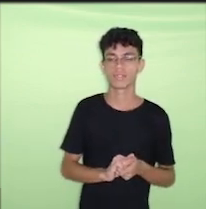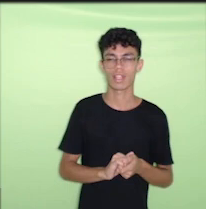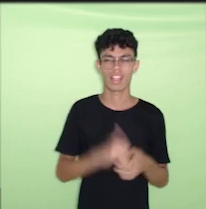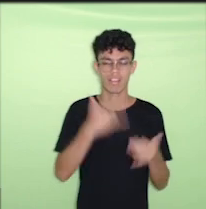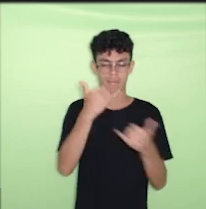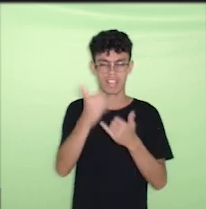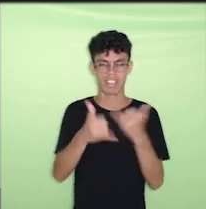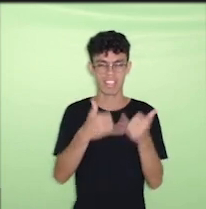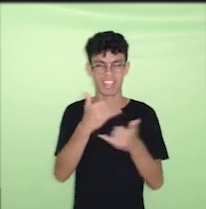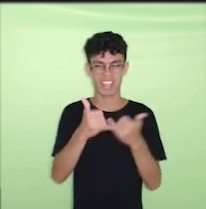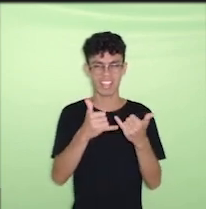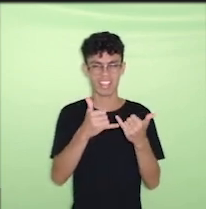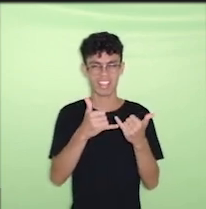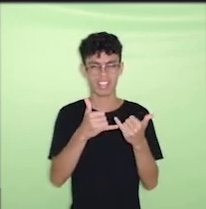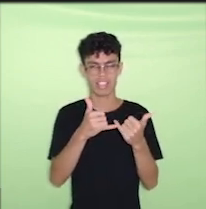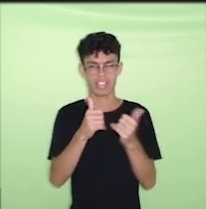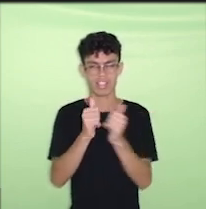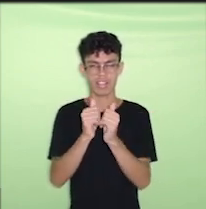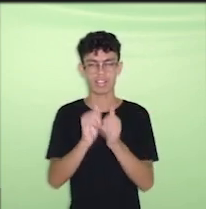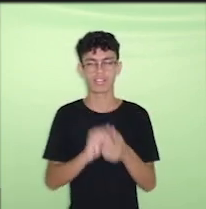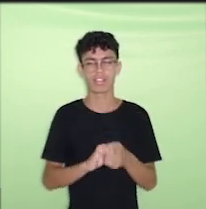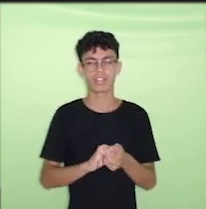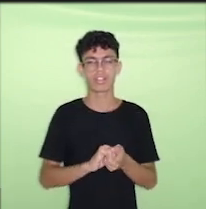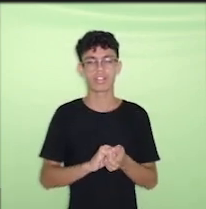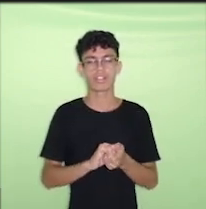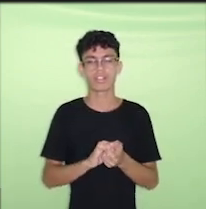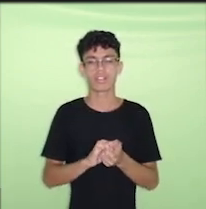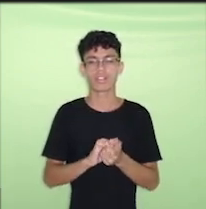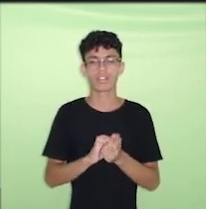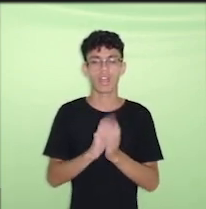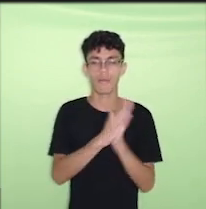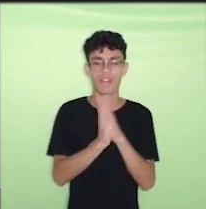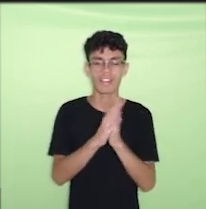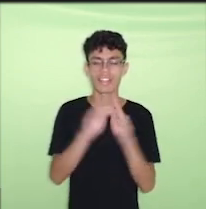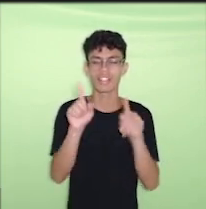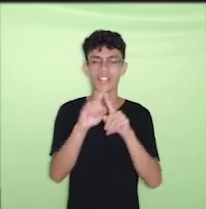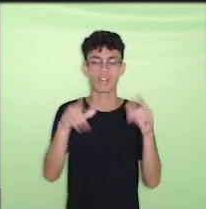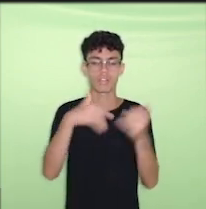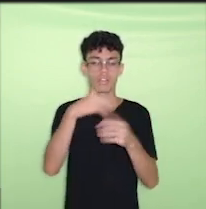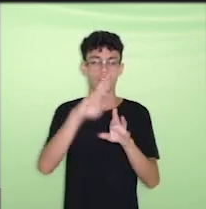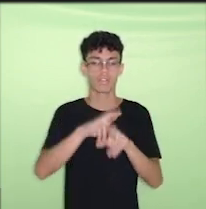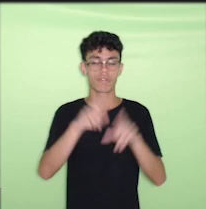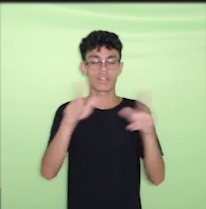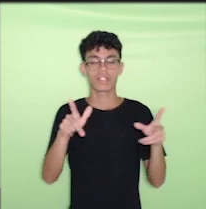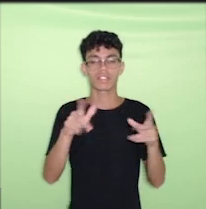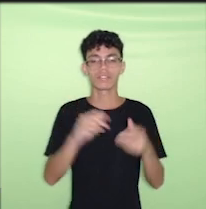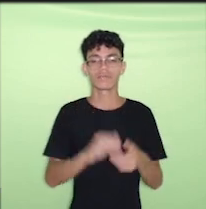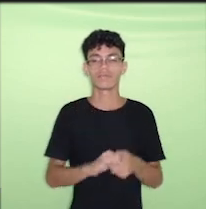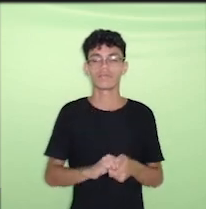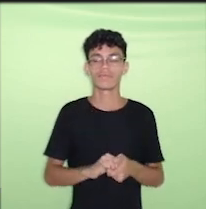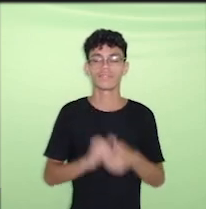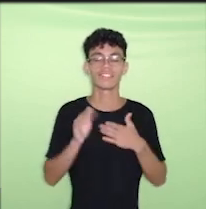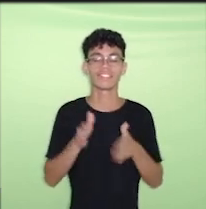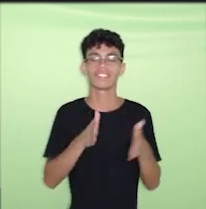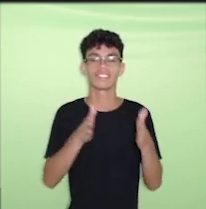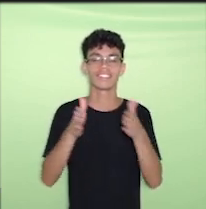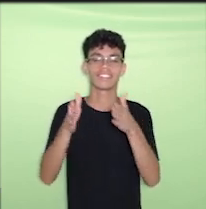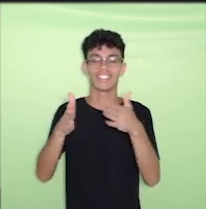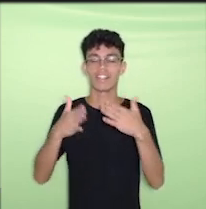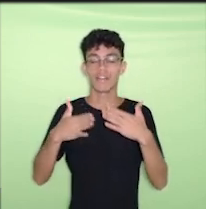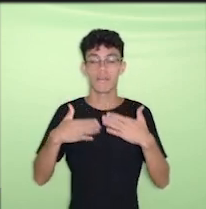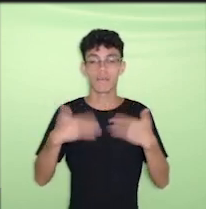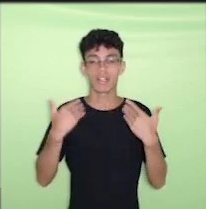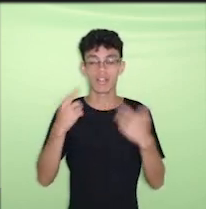brinquedos de antes, de pelúcia? E ao mesmo tempo, que ritmo, que astúcia astúcia nesse caminho, vê